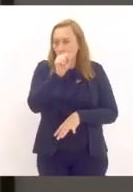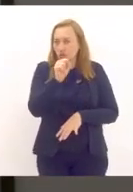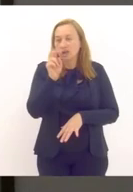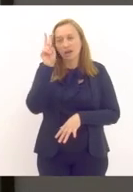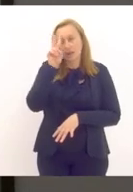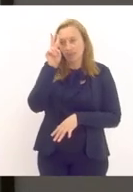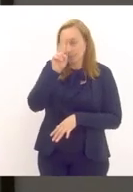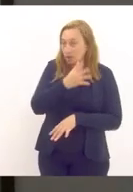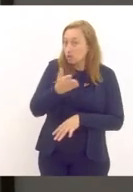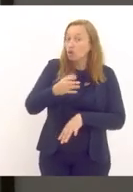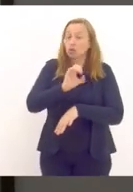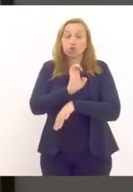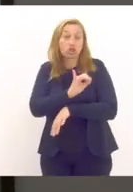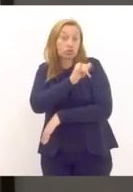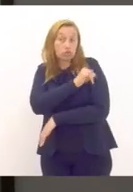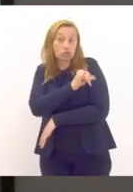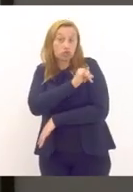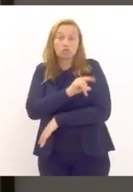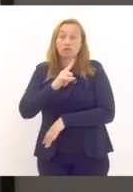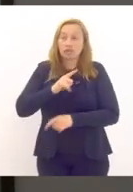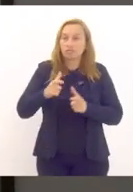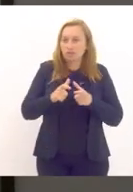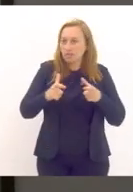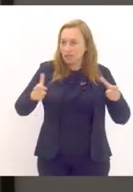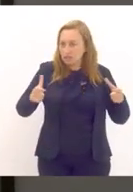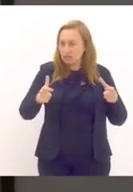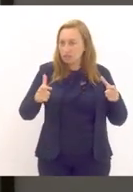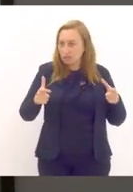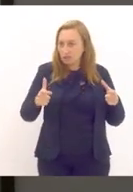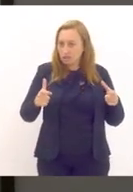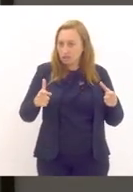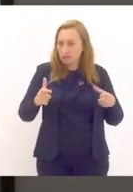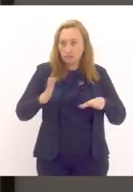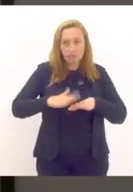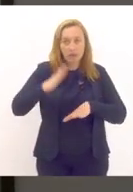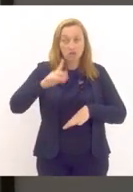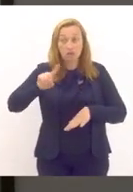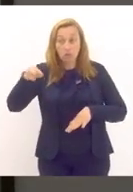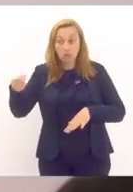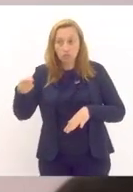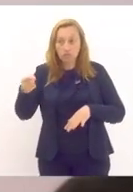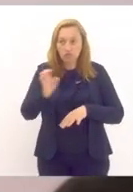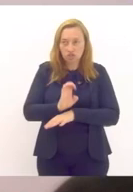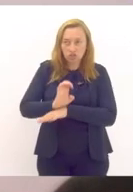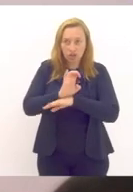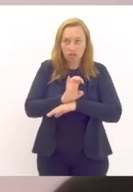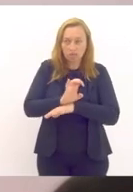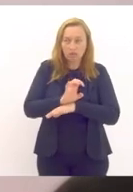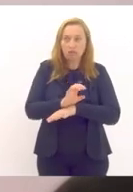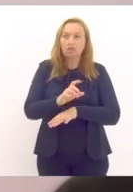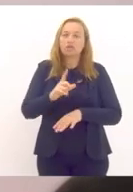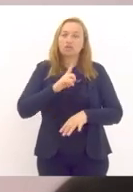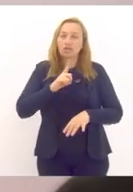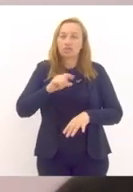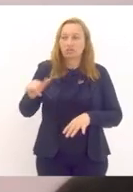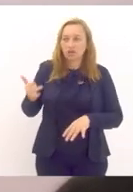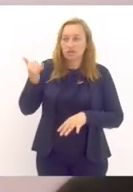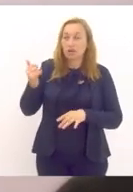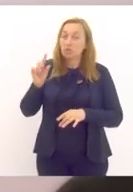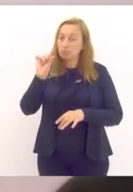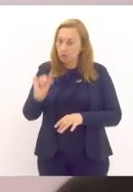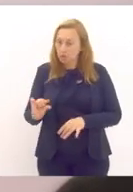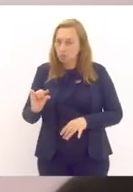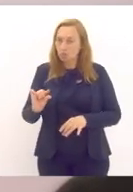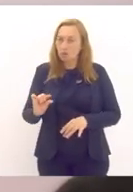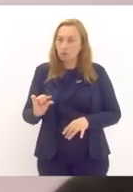lembrando, o Estado do Rio teve crescimento acima da média do país, tivemos uma inflação um pouco maior e